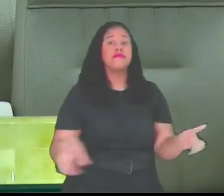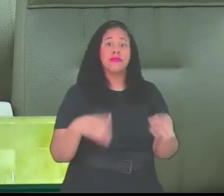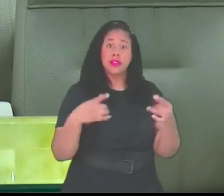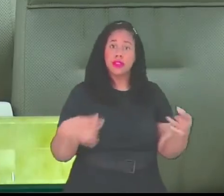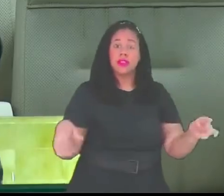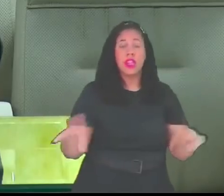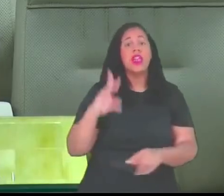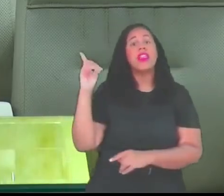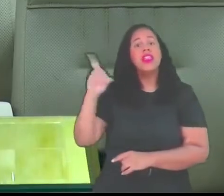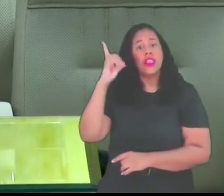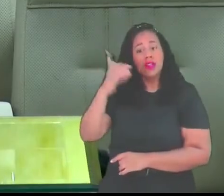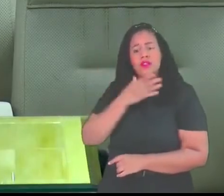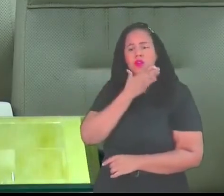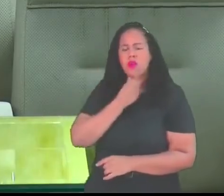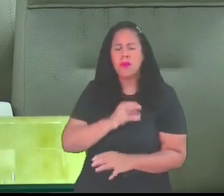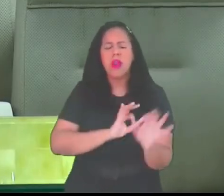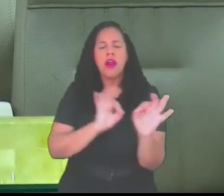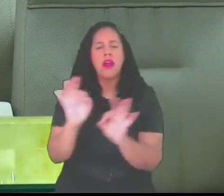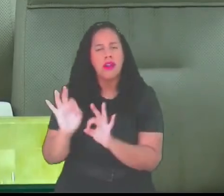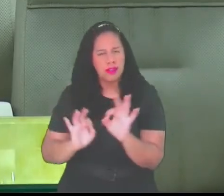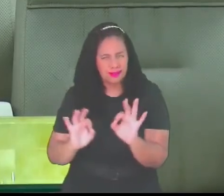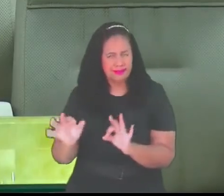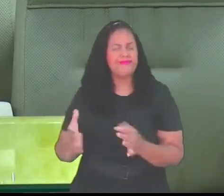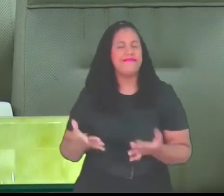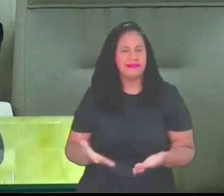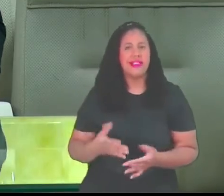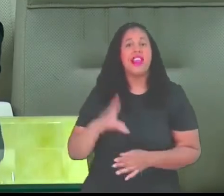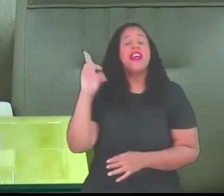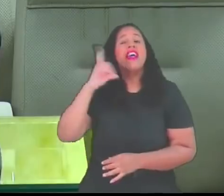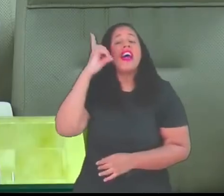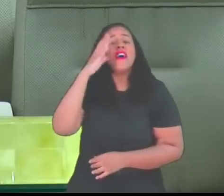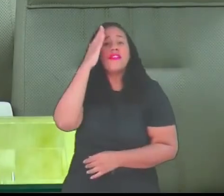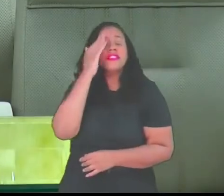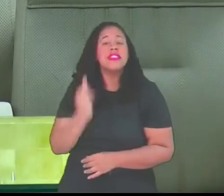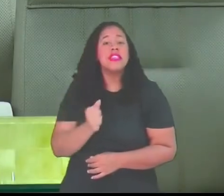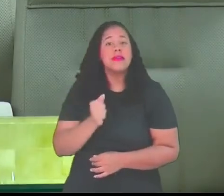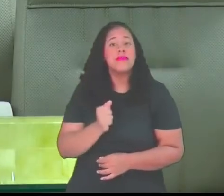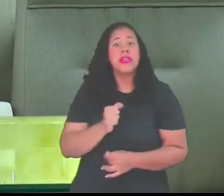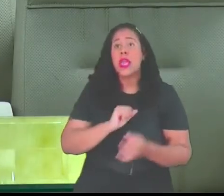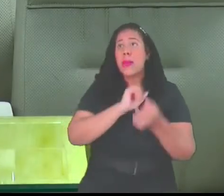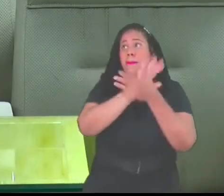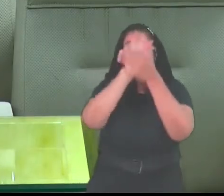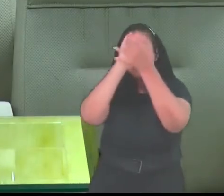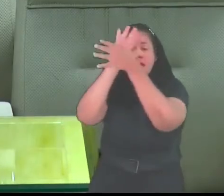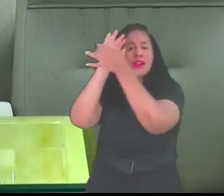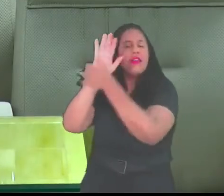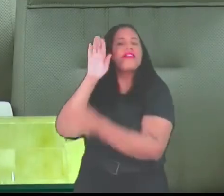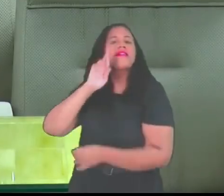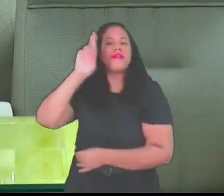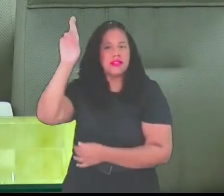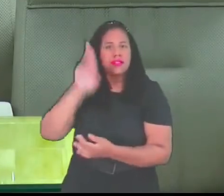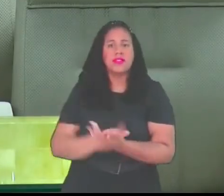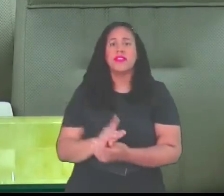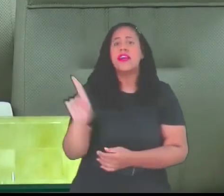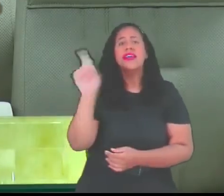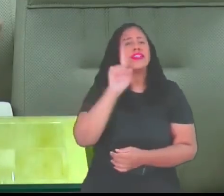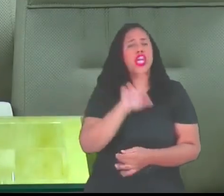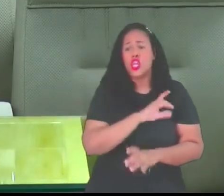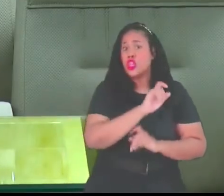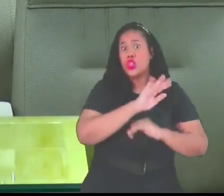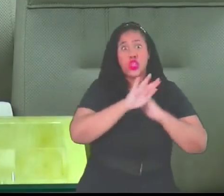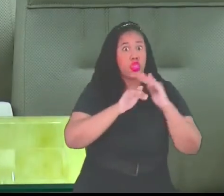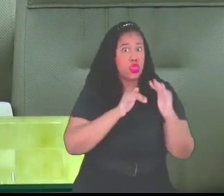homem regrado, organizado. Davi sabia que para louvar a Deus, não era todo mundo